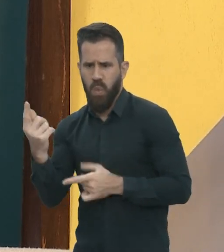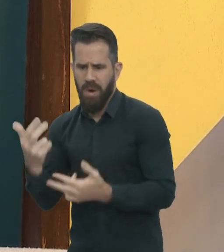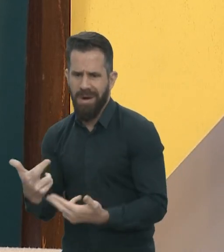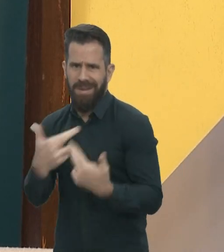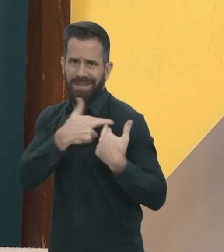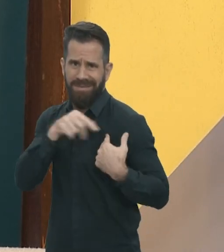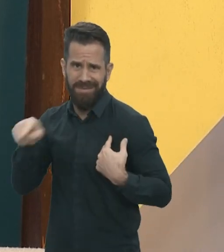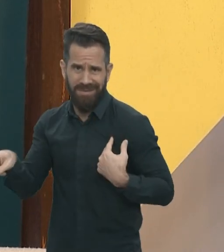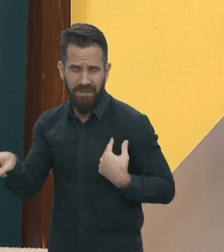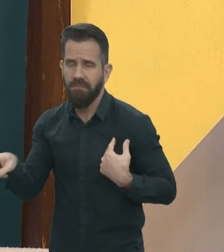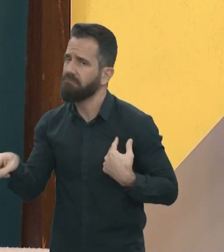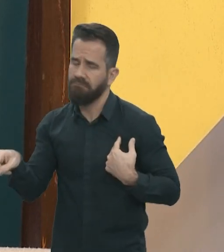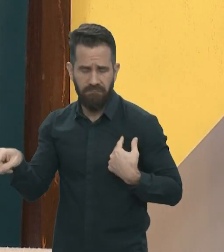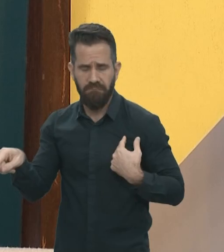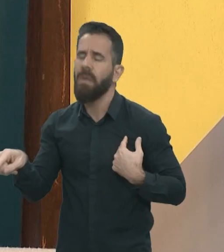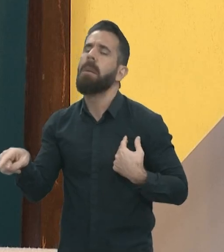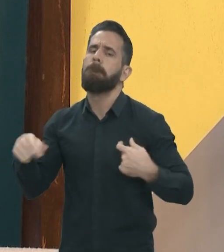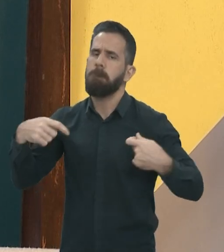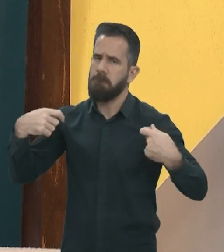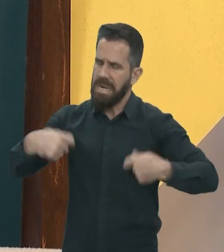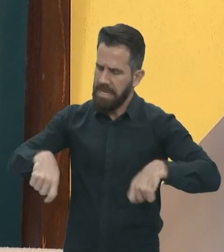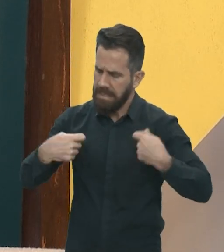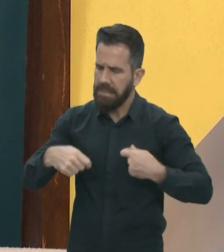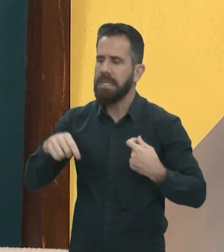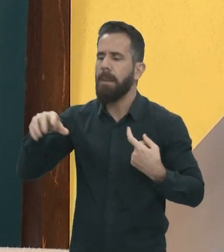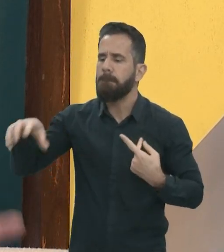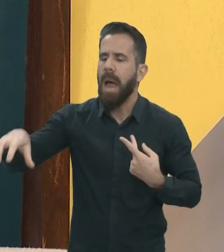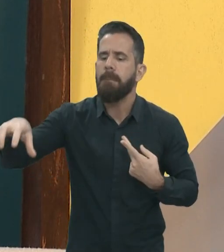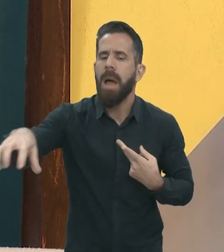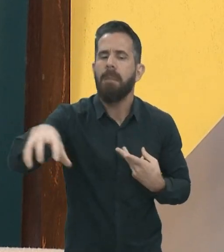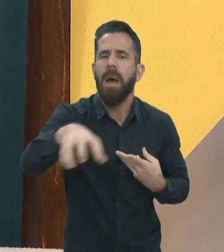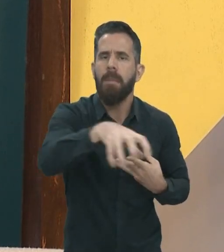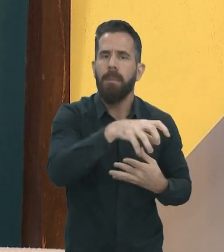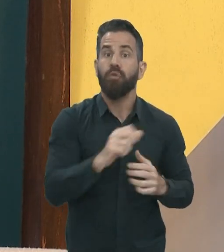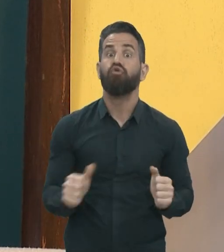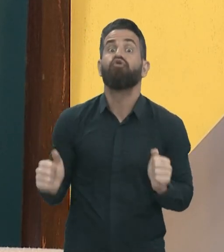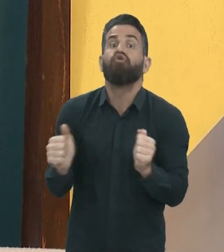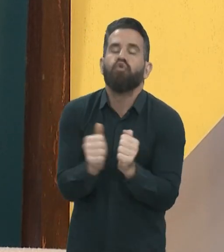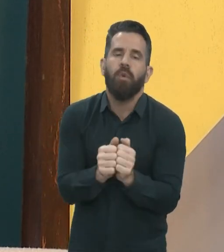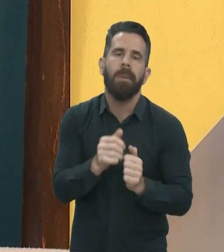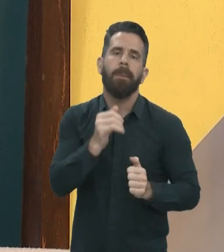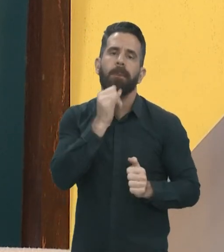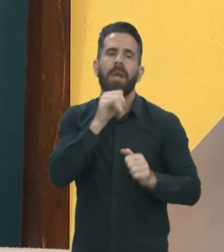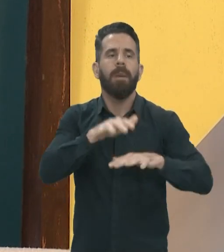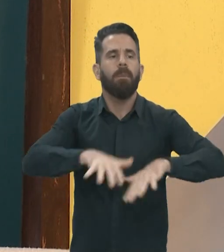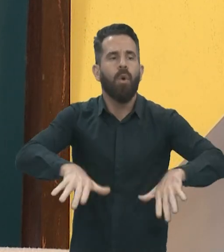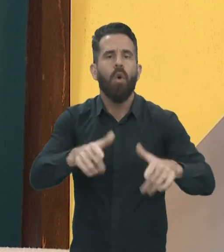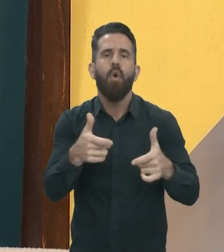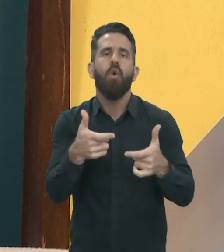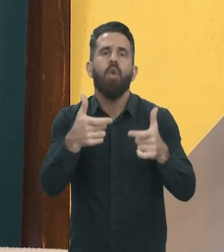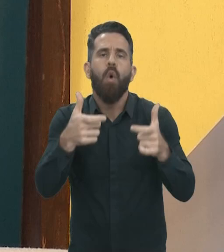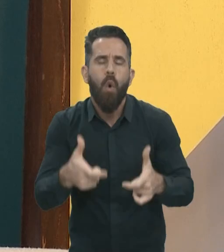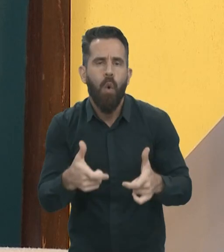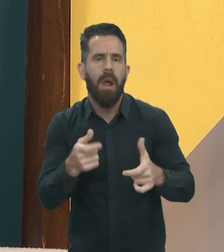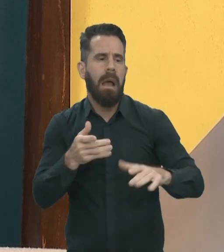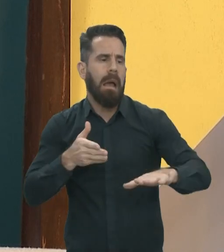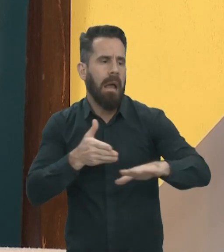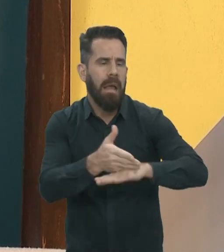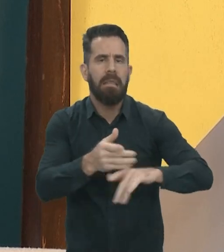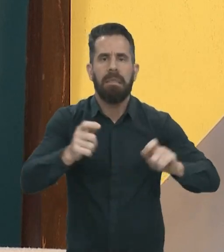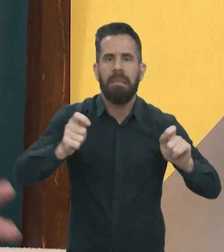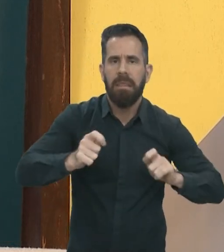RU acessível, para que a gente garante funcionamento contínuo, para que a gente garanta um ambiente adequado. Do ponto de vista da